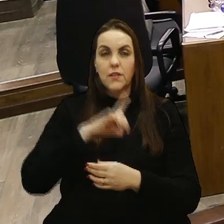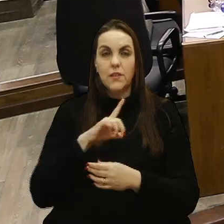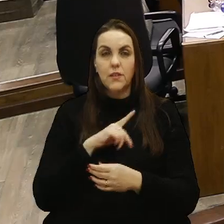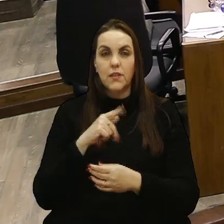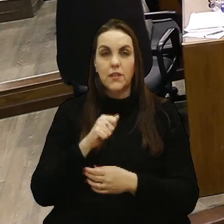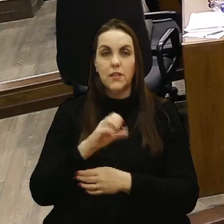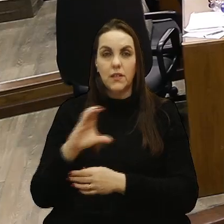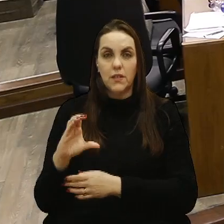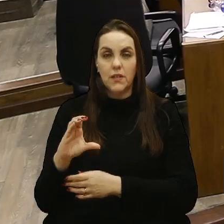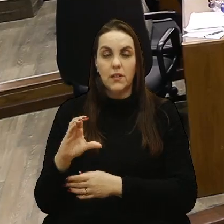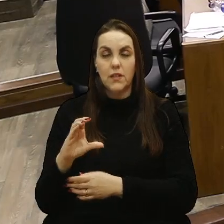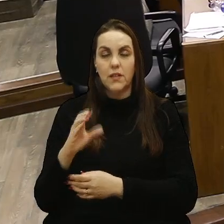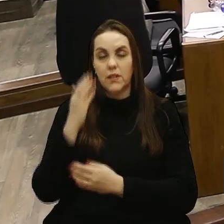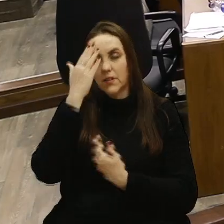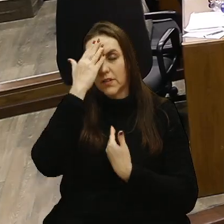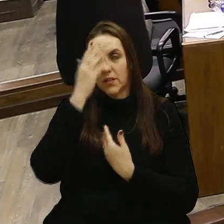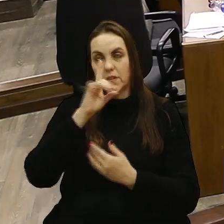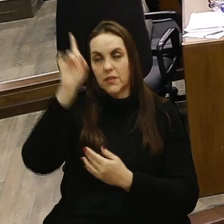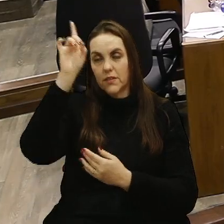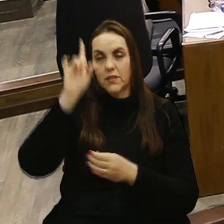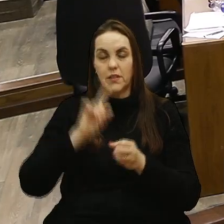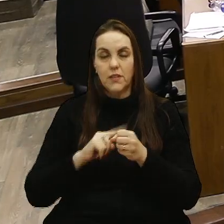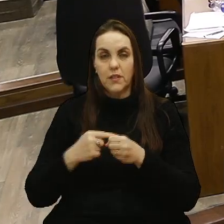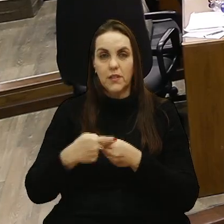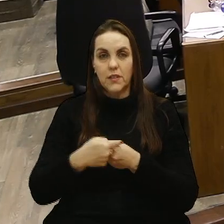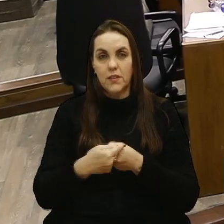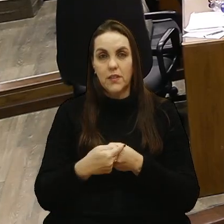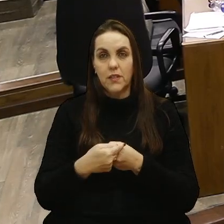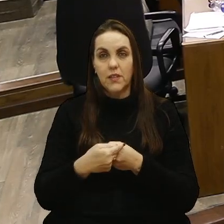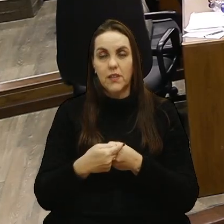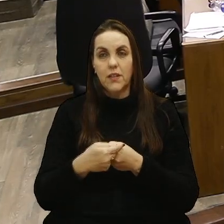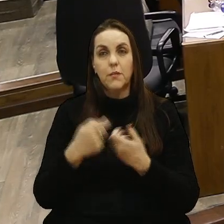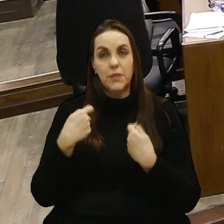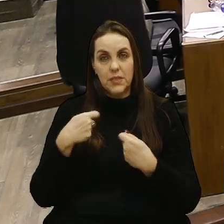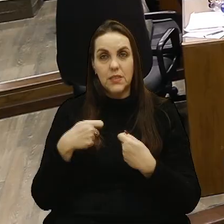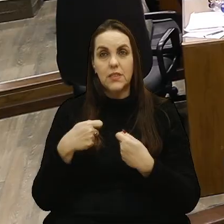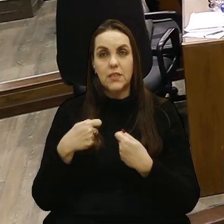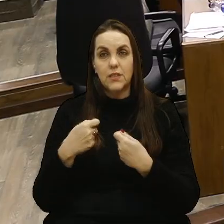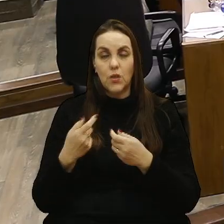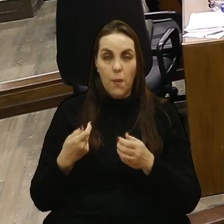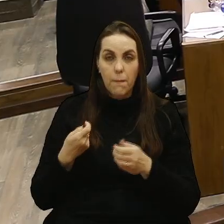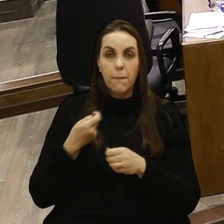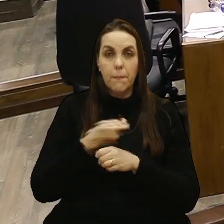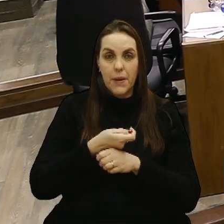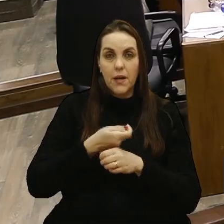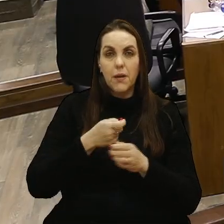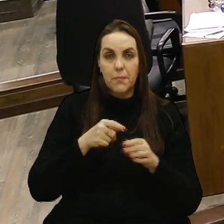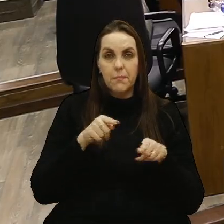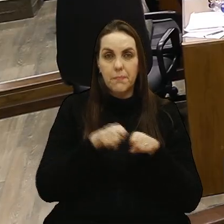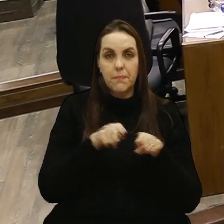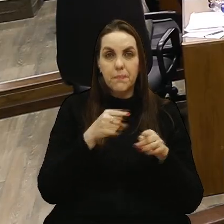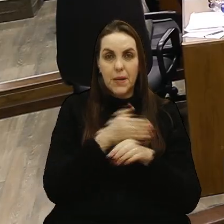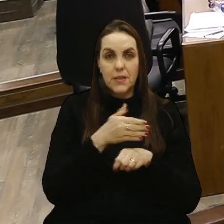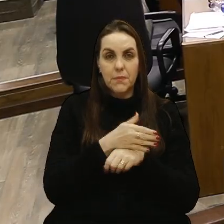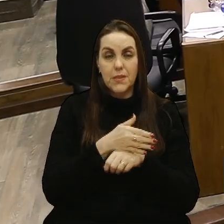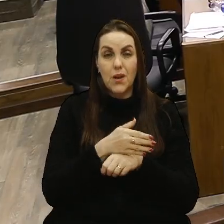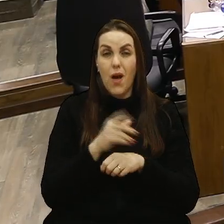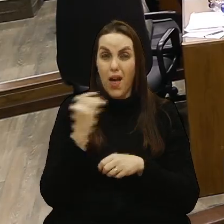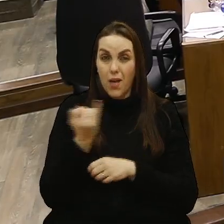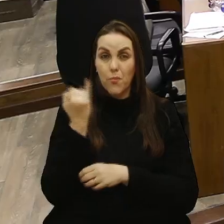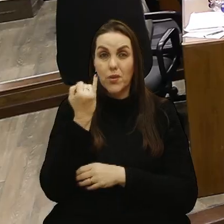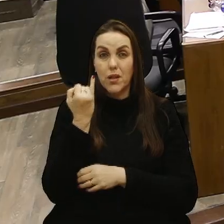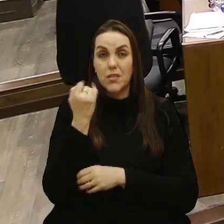a Deus que os municípios precisam buscar a contrapartida. Isso é importante. E olha, se eu for aqui